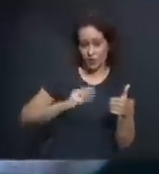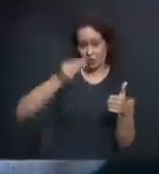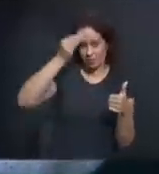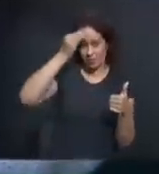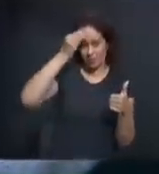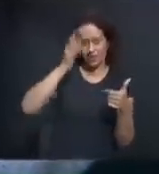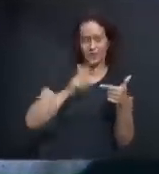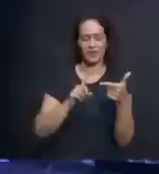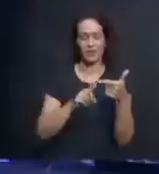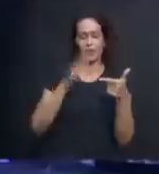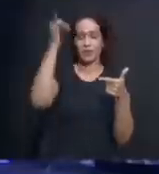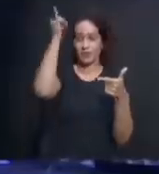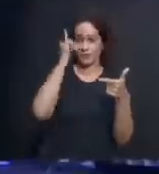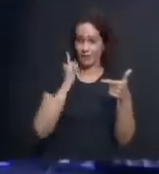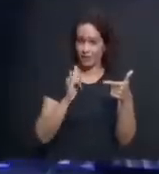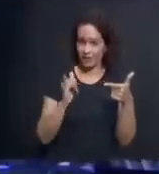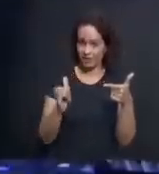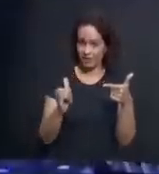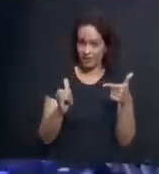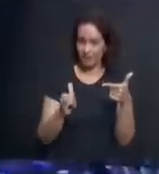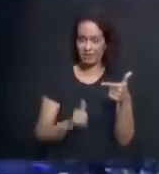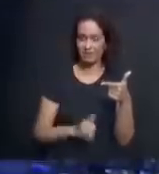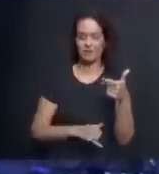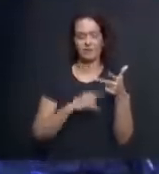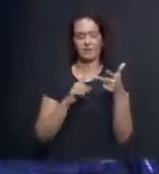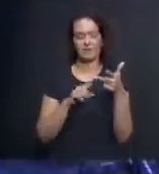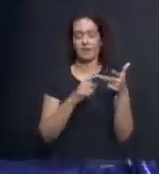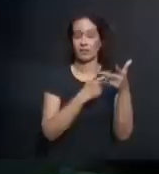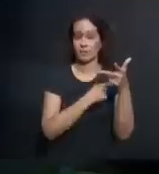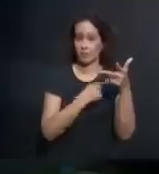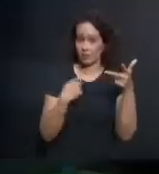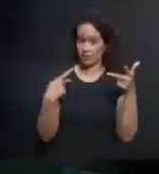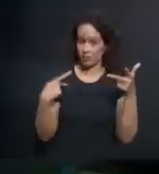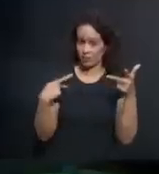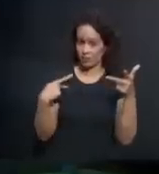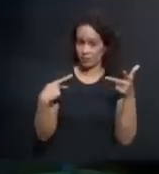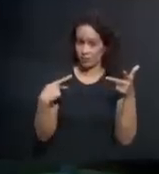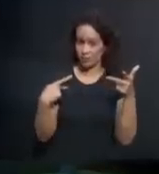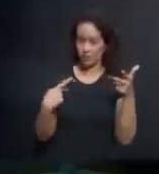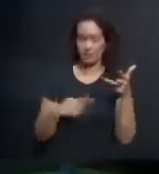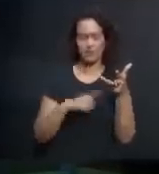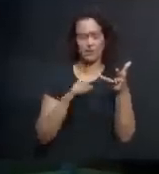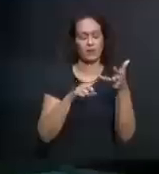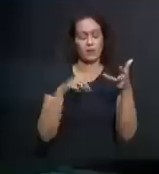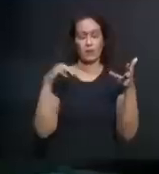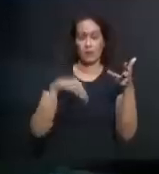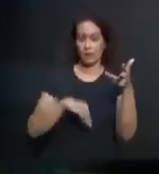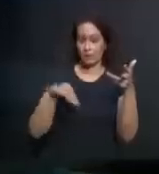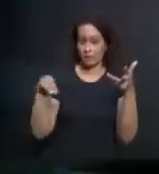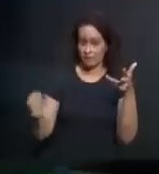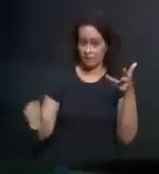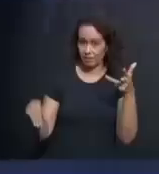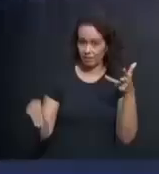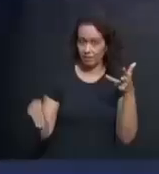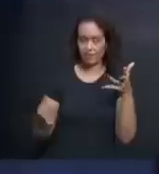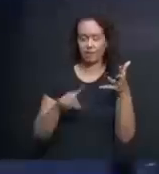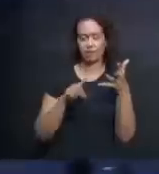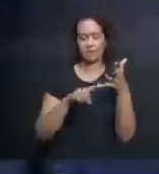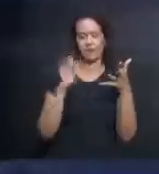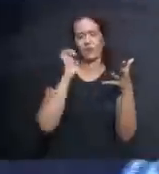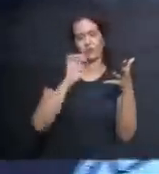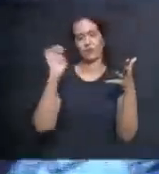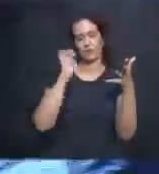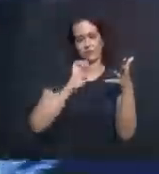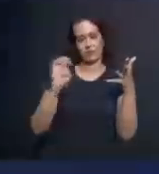Apóstolo. Profeta. Profeta. Pastor. Pastor. Mestre. Mestre.